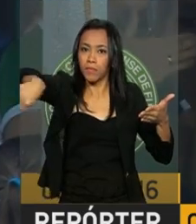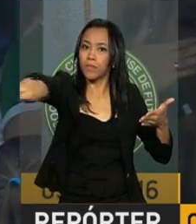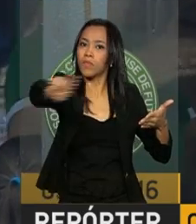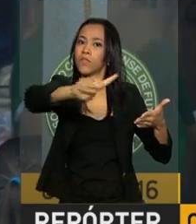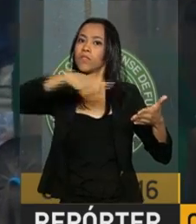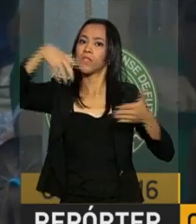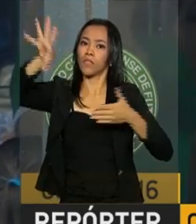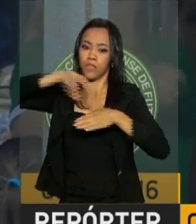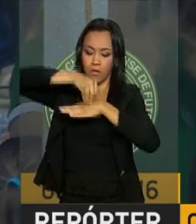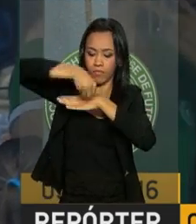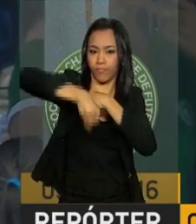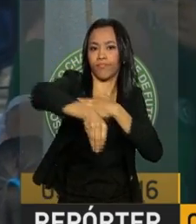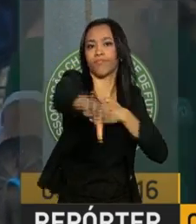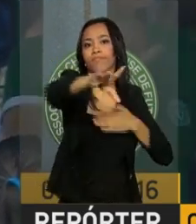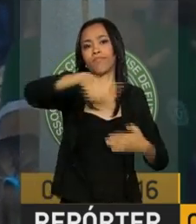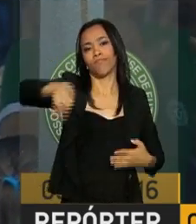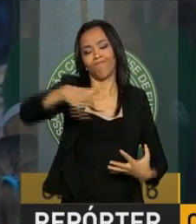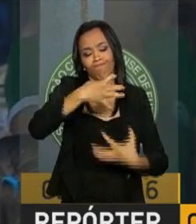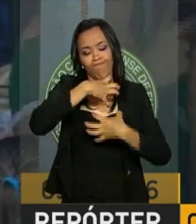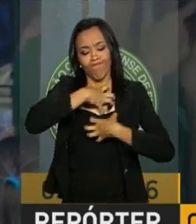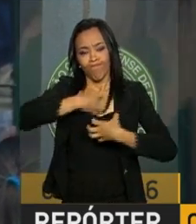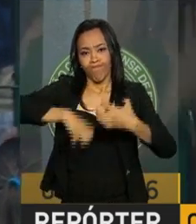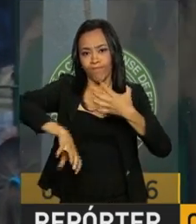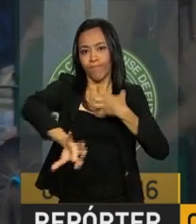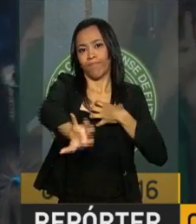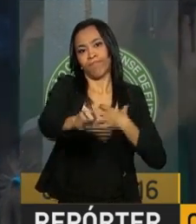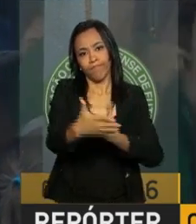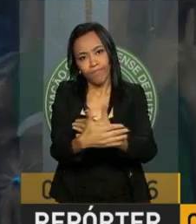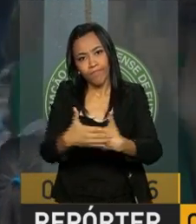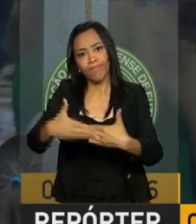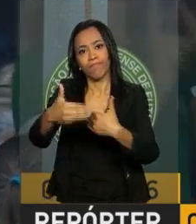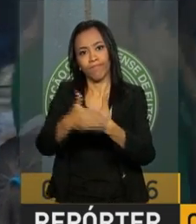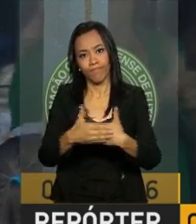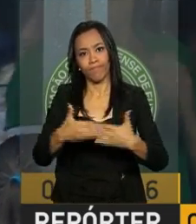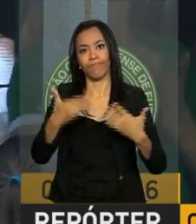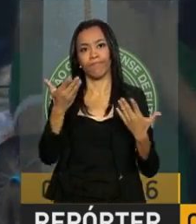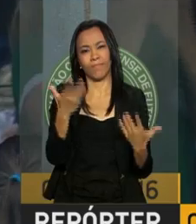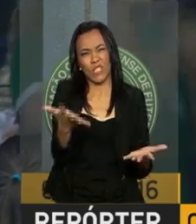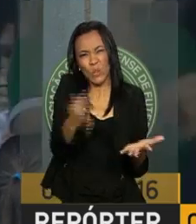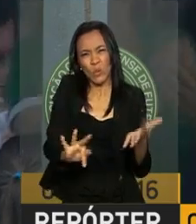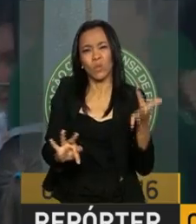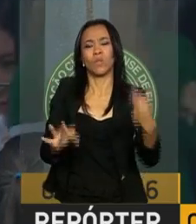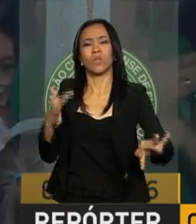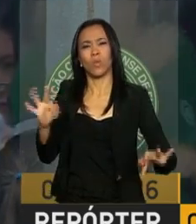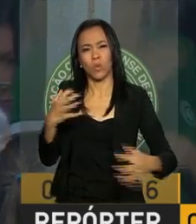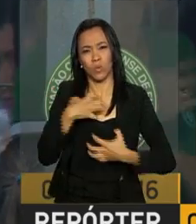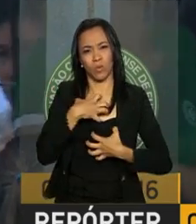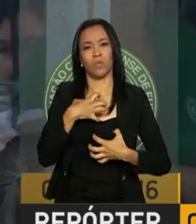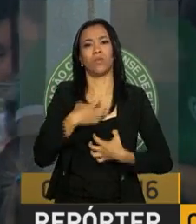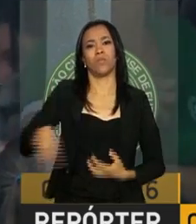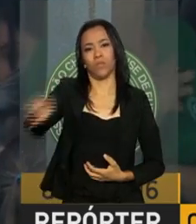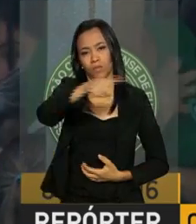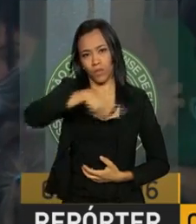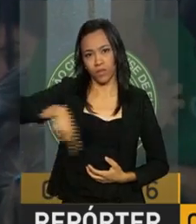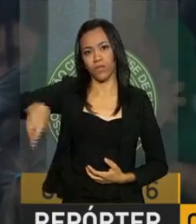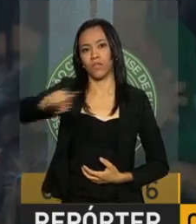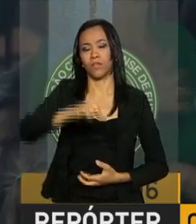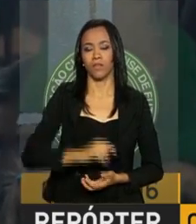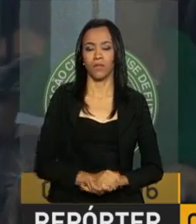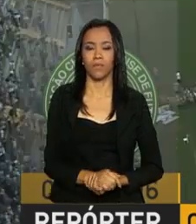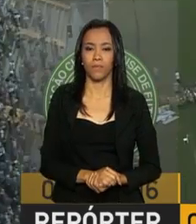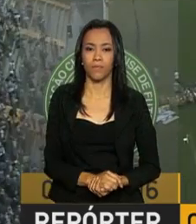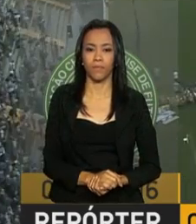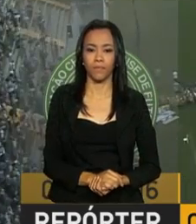que transmita suas condolências e sua participação na dor de todos os